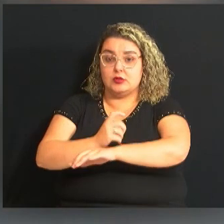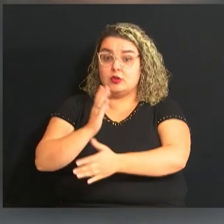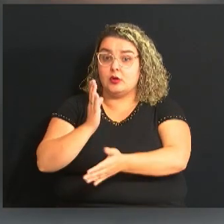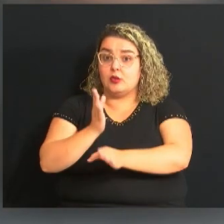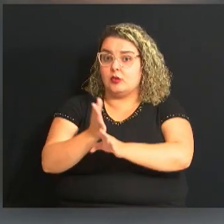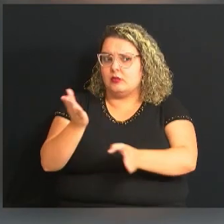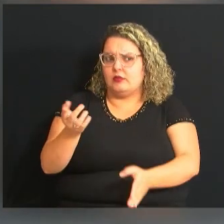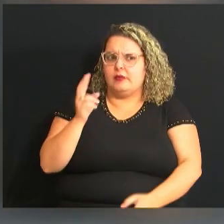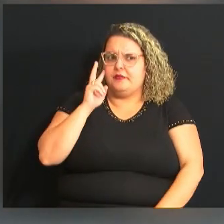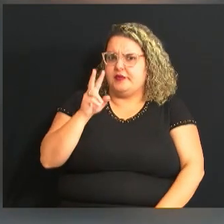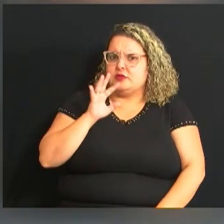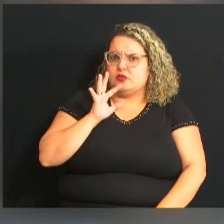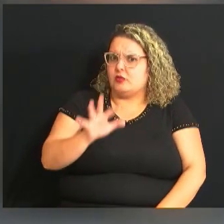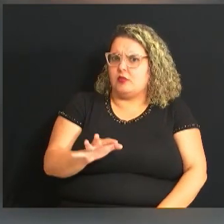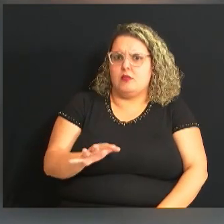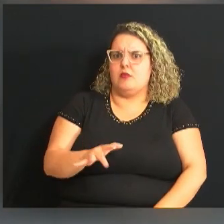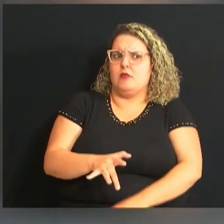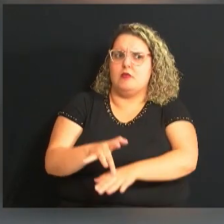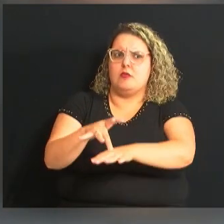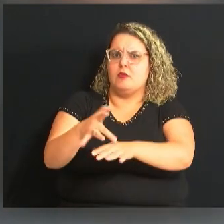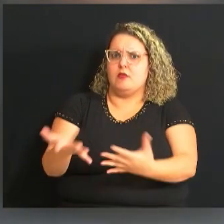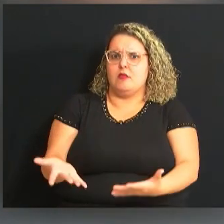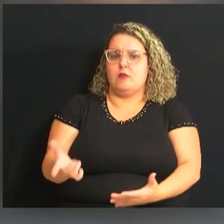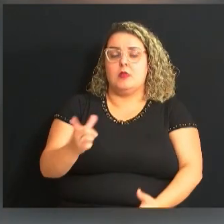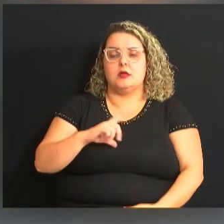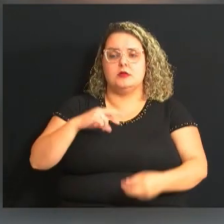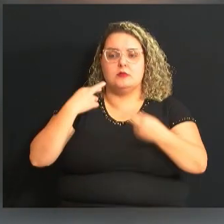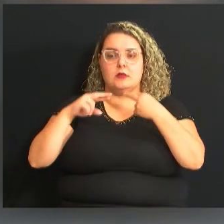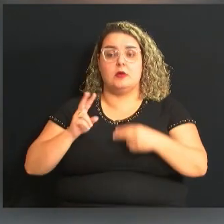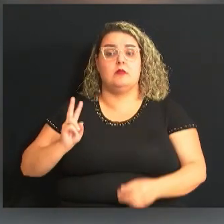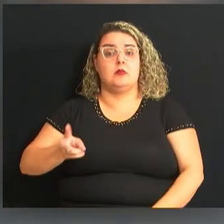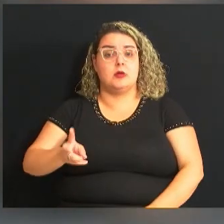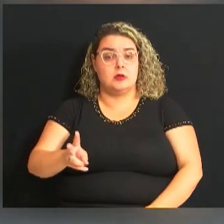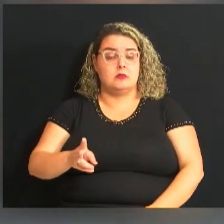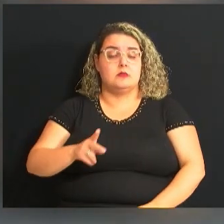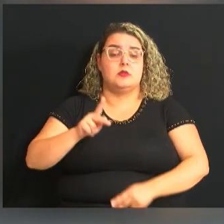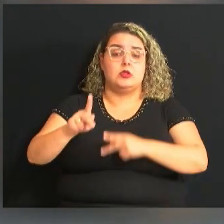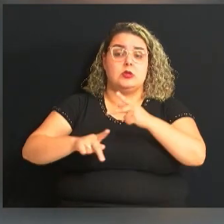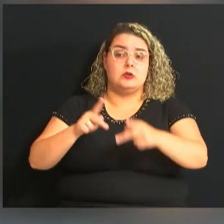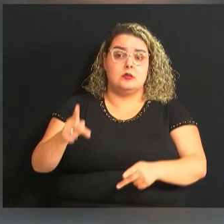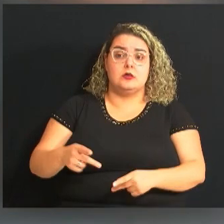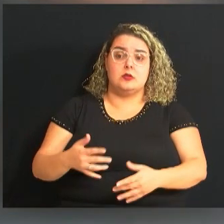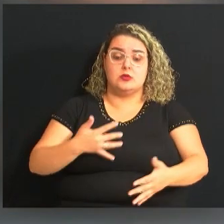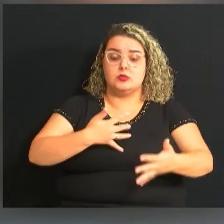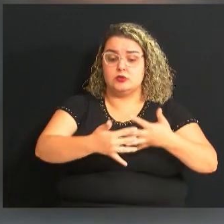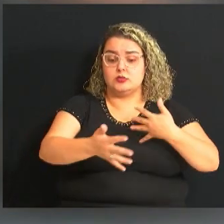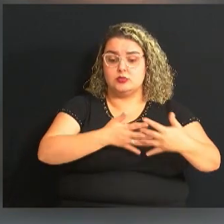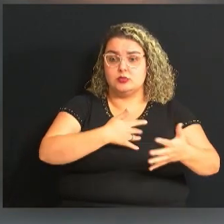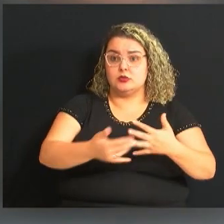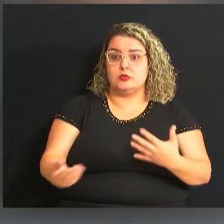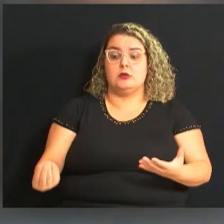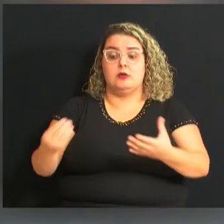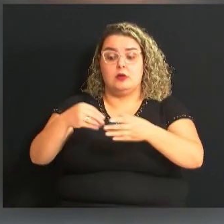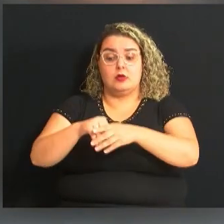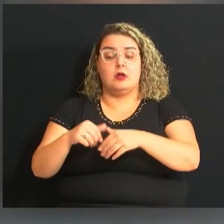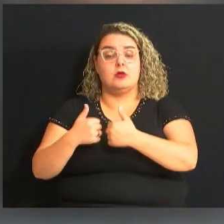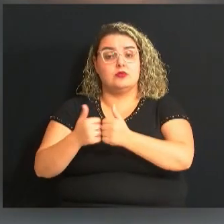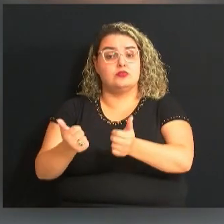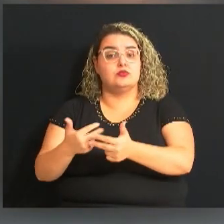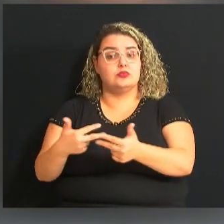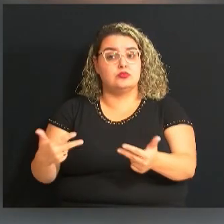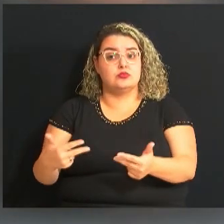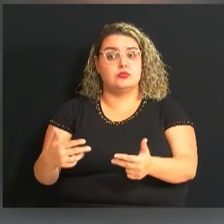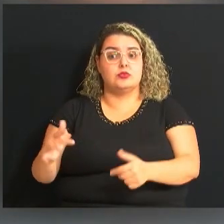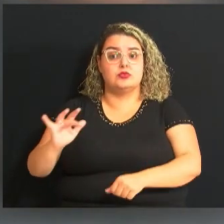absurdo. Mas há uma reclamação contínua da população, tanto nos terminais como dentro de veículos, de